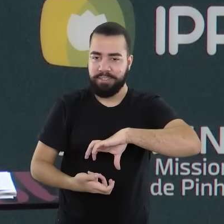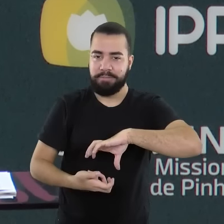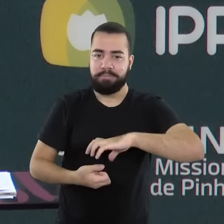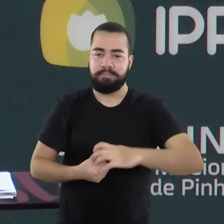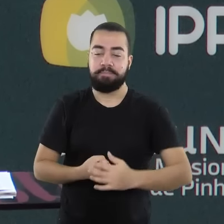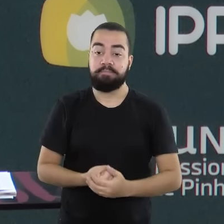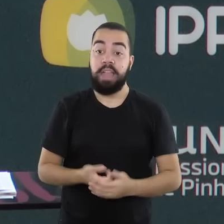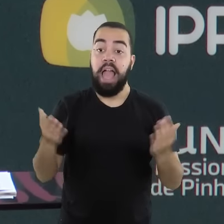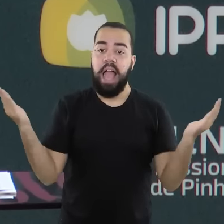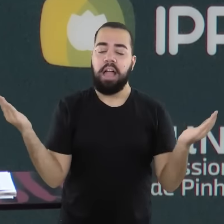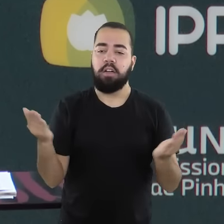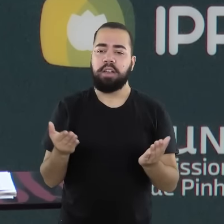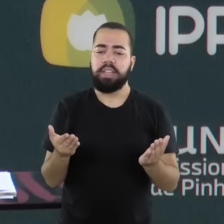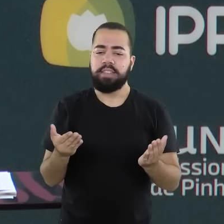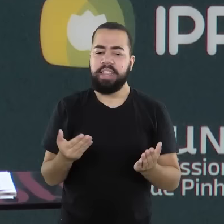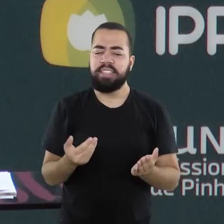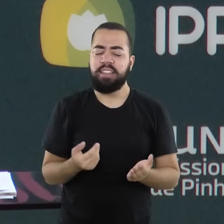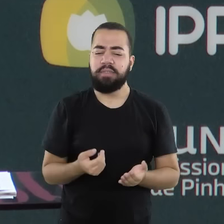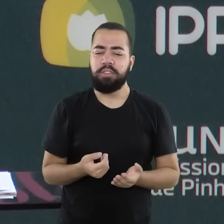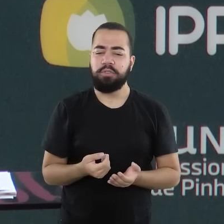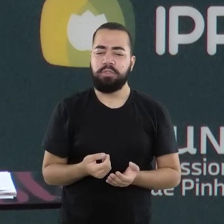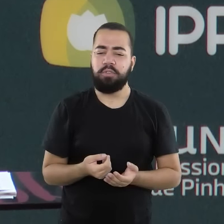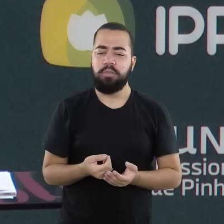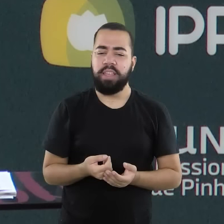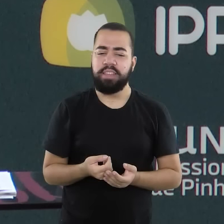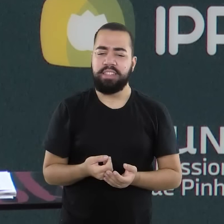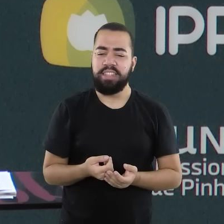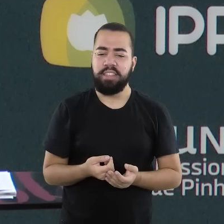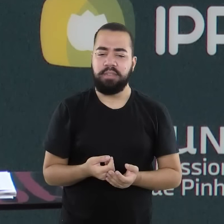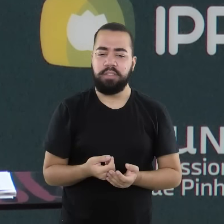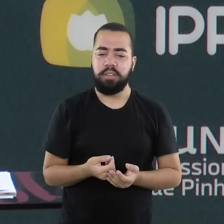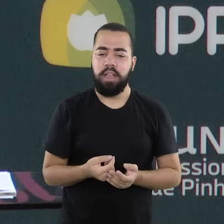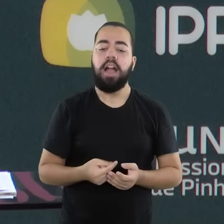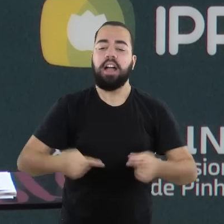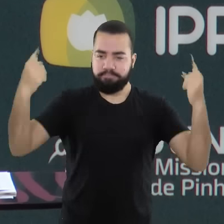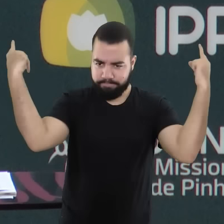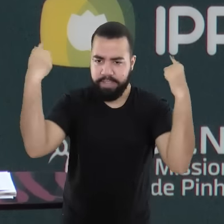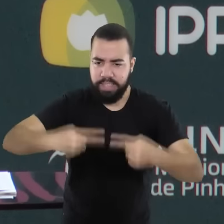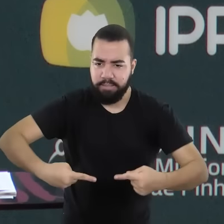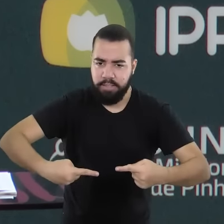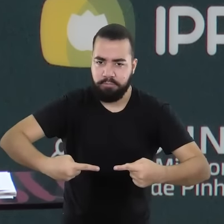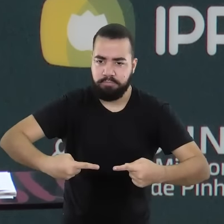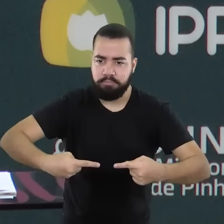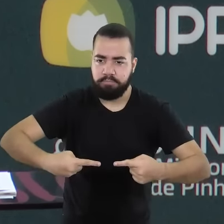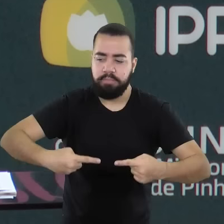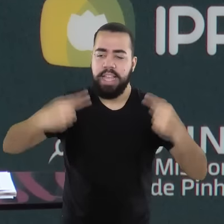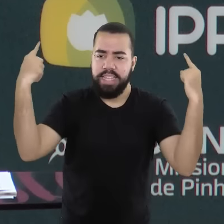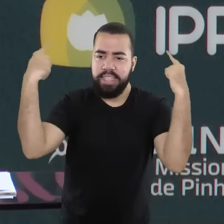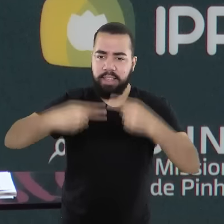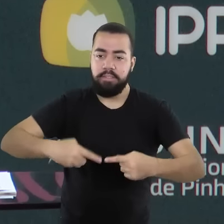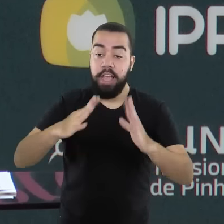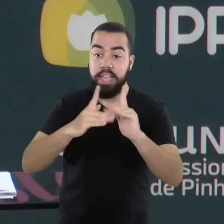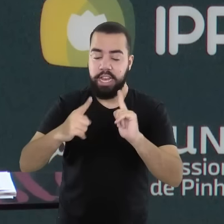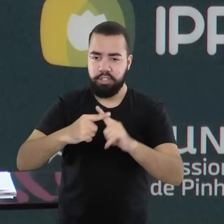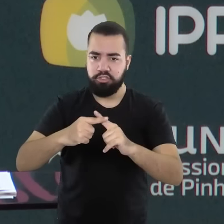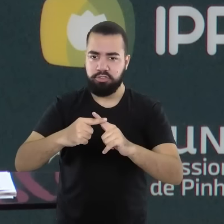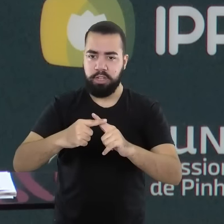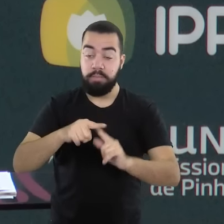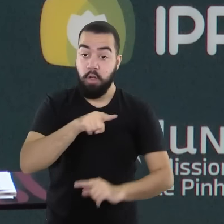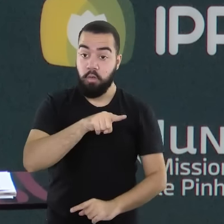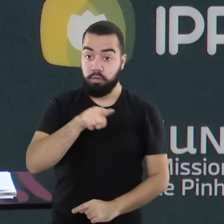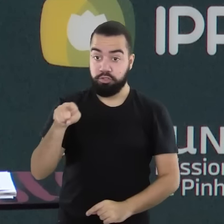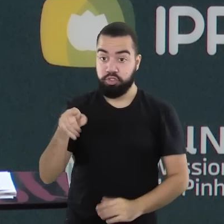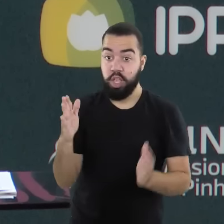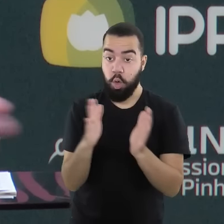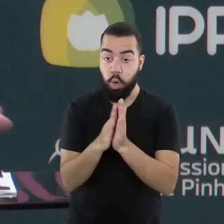Quero desafiar a igreja nesta manhã. Vamos ficar de pé? Vamos orar? Queria que você orasse com a pessoa que está